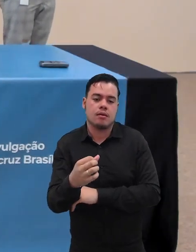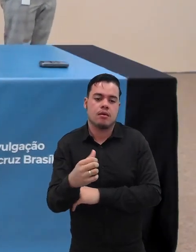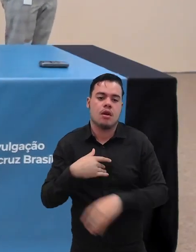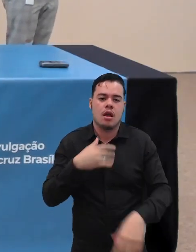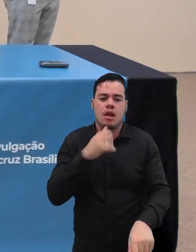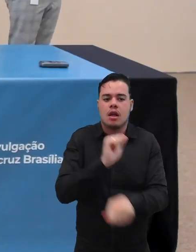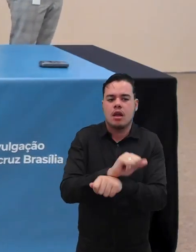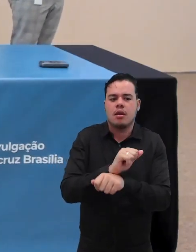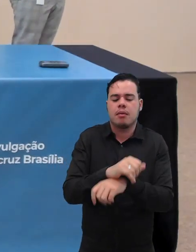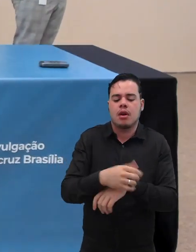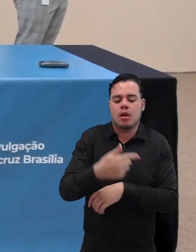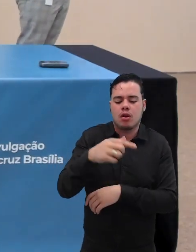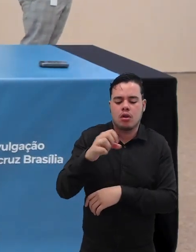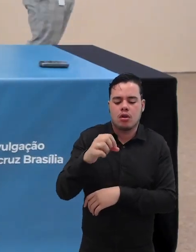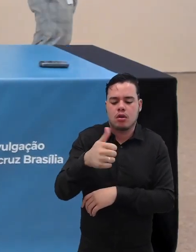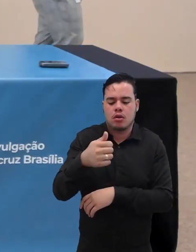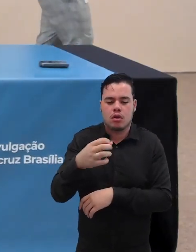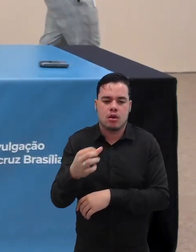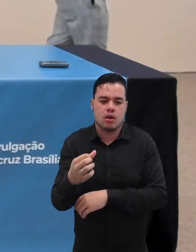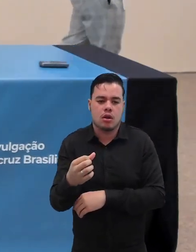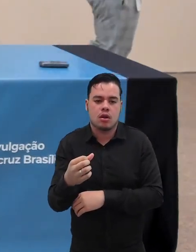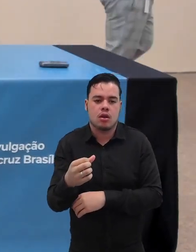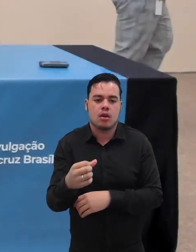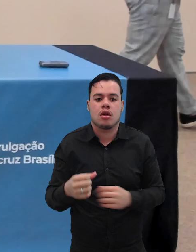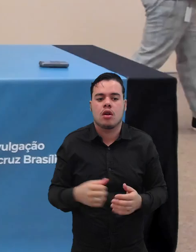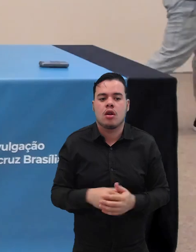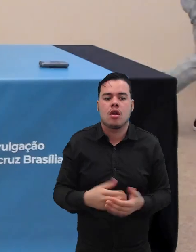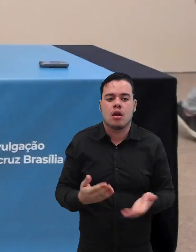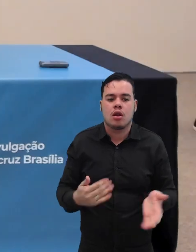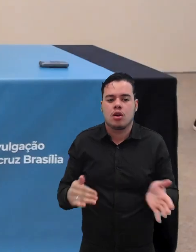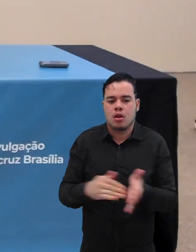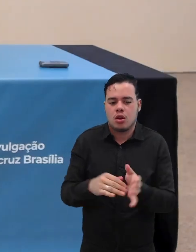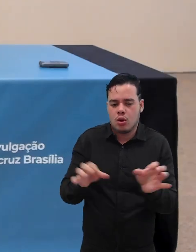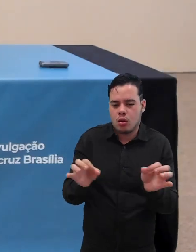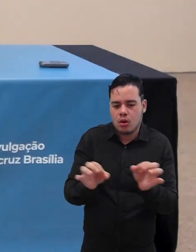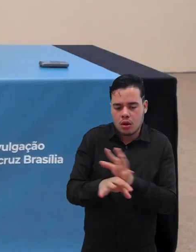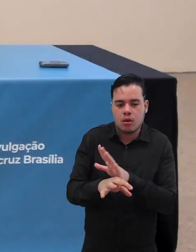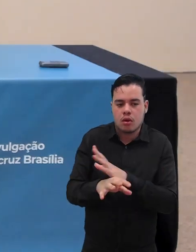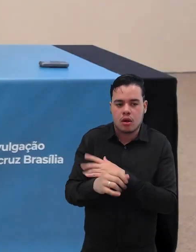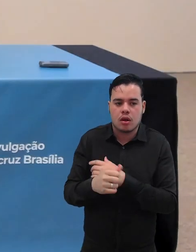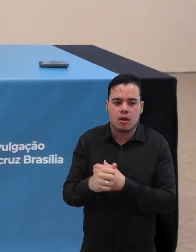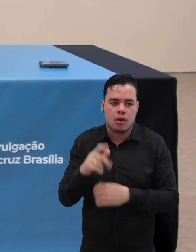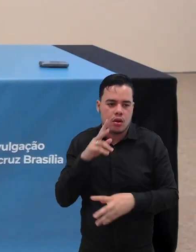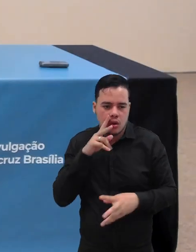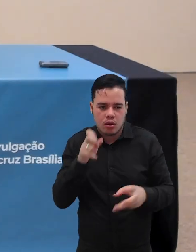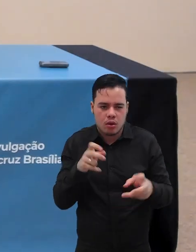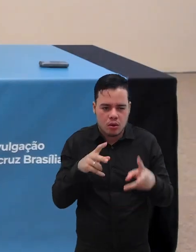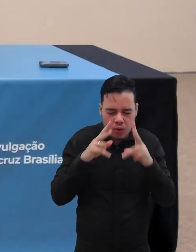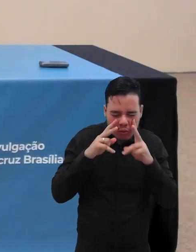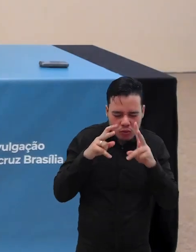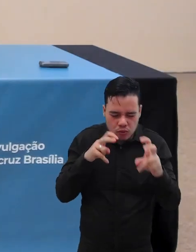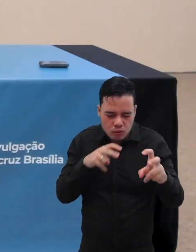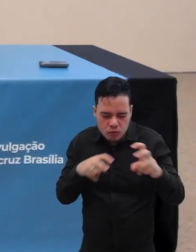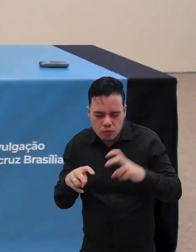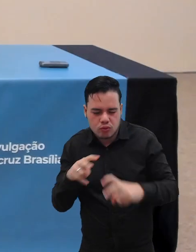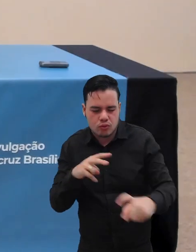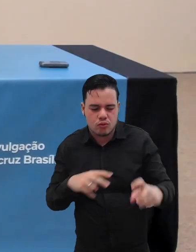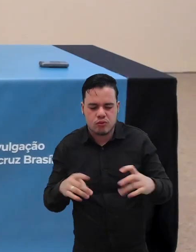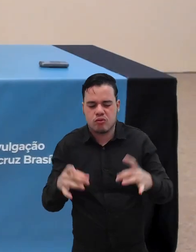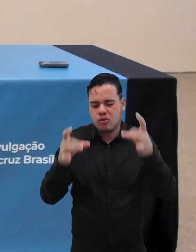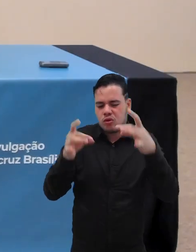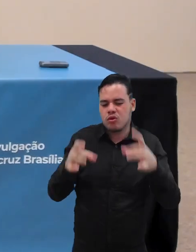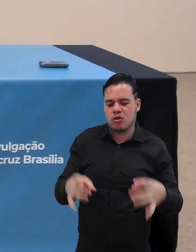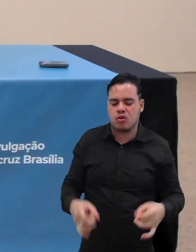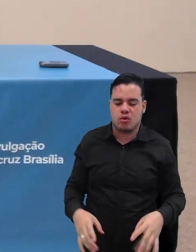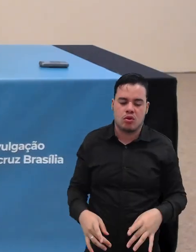ele para ali em 2016, que foi ali no momento do Temer, não chegou a fazer a análise do governo Bolsonaro. Mas